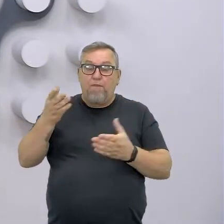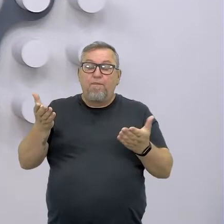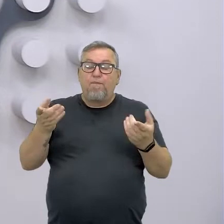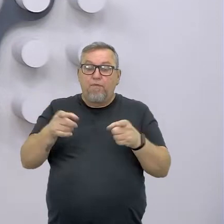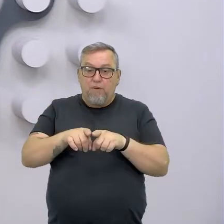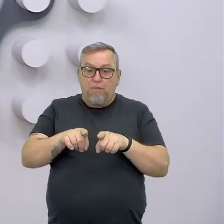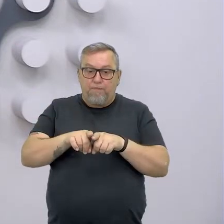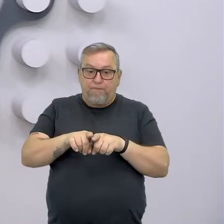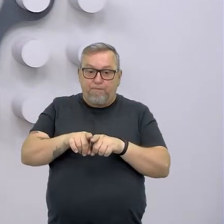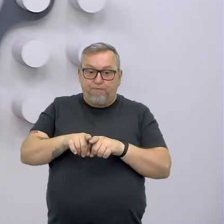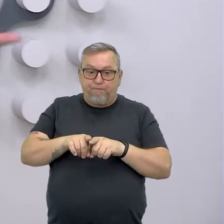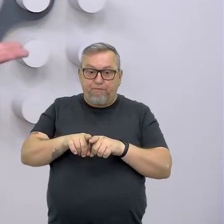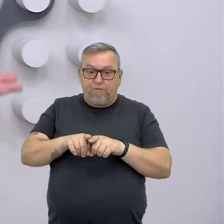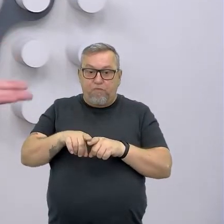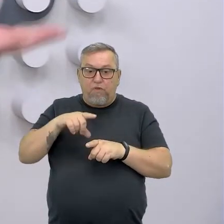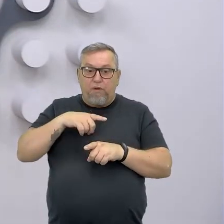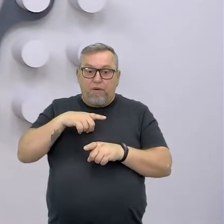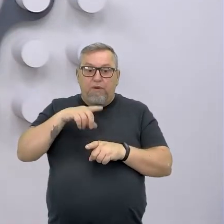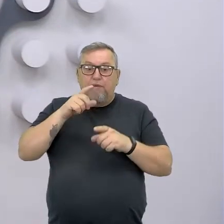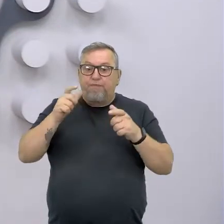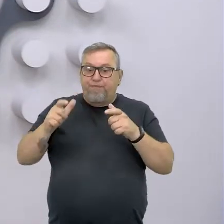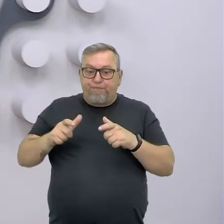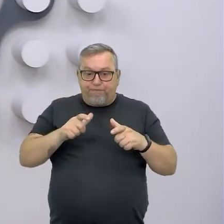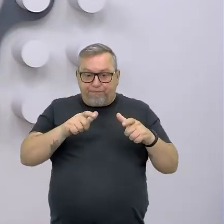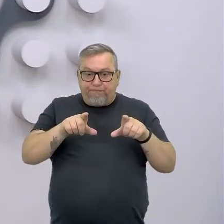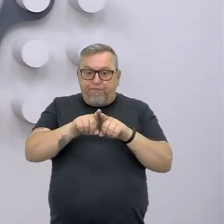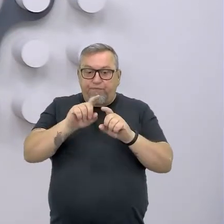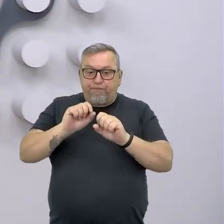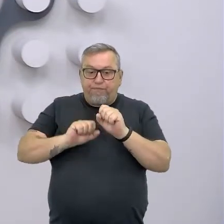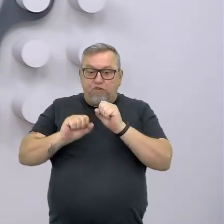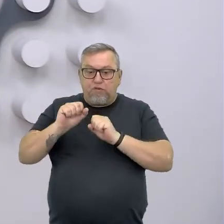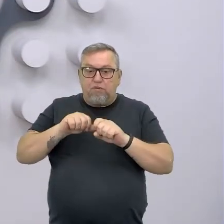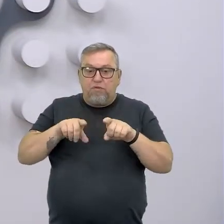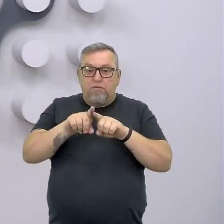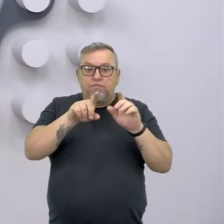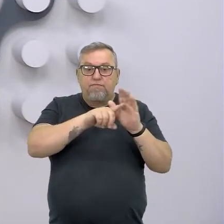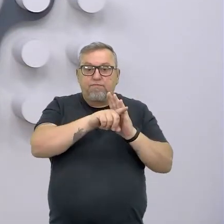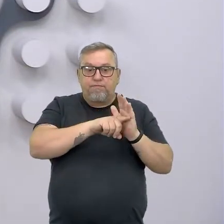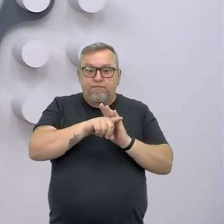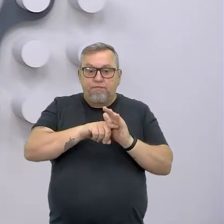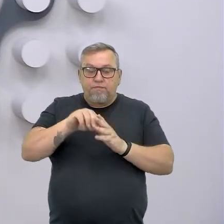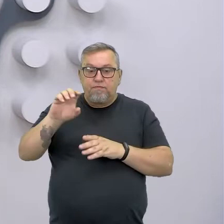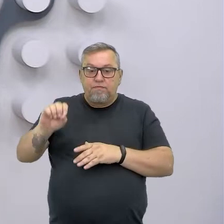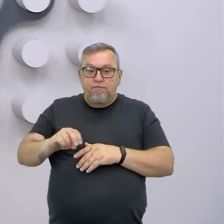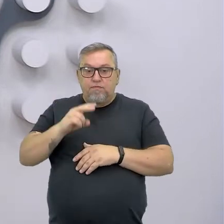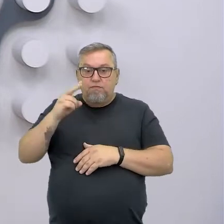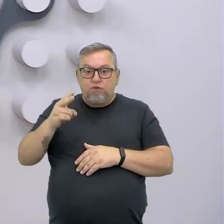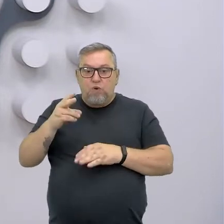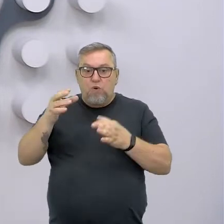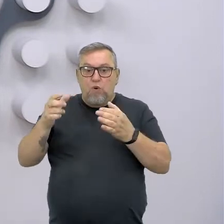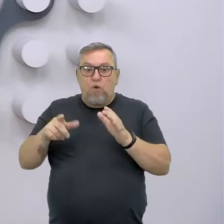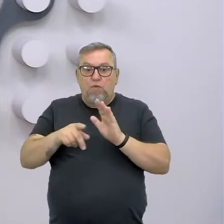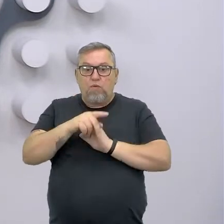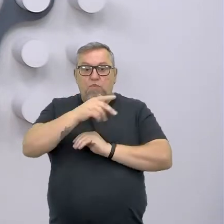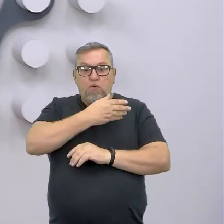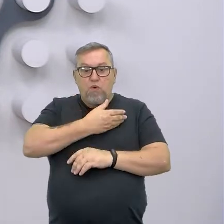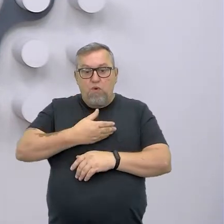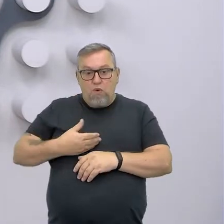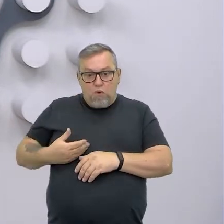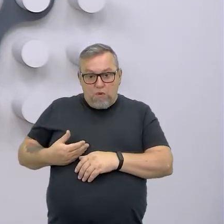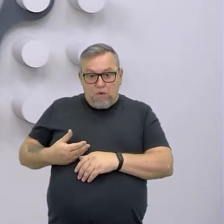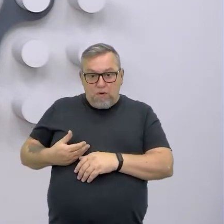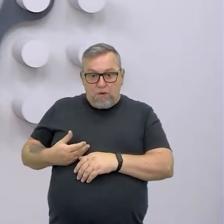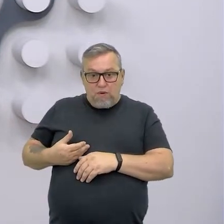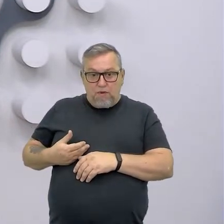serve para esses institutos ou para as empresas de pesquisa ou para os órgãos governamentais, como